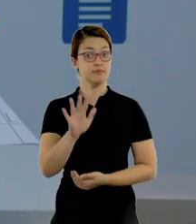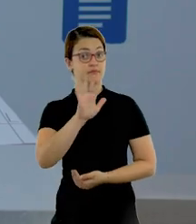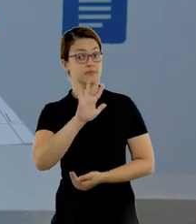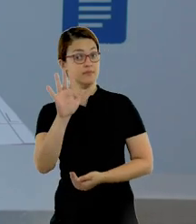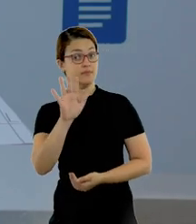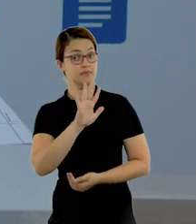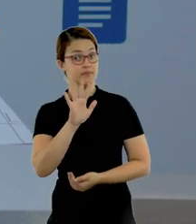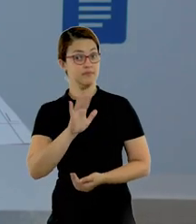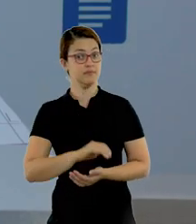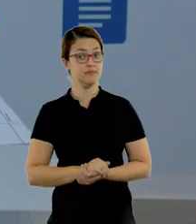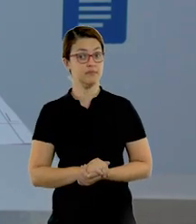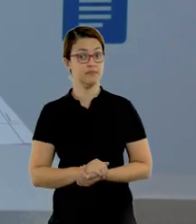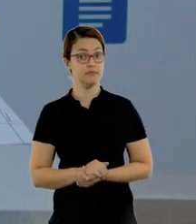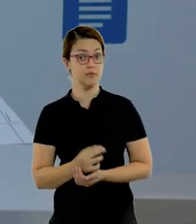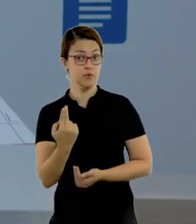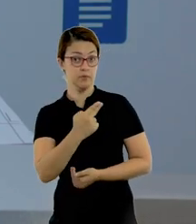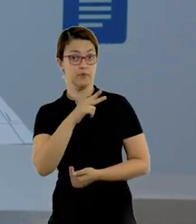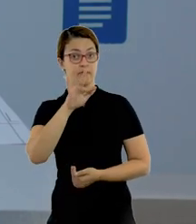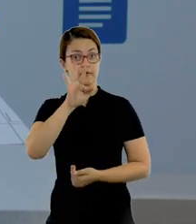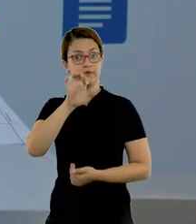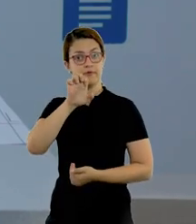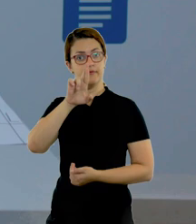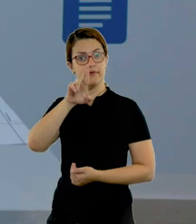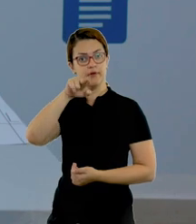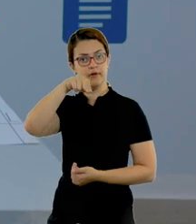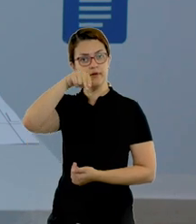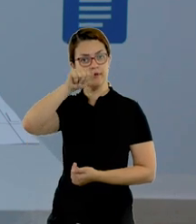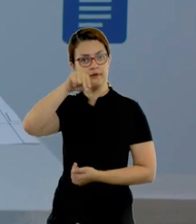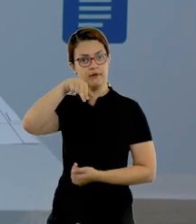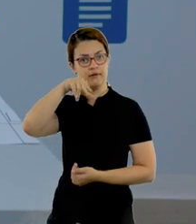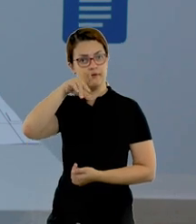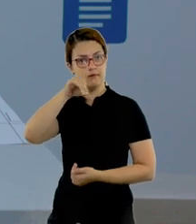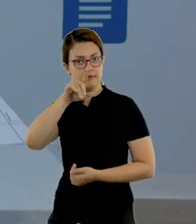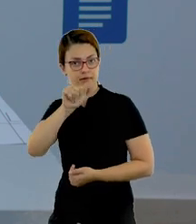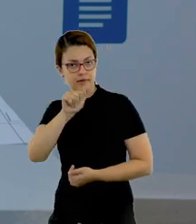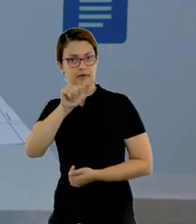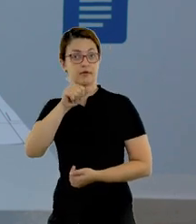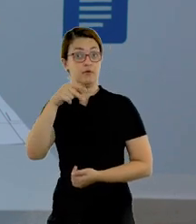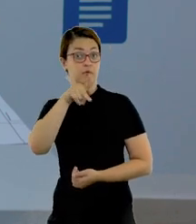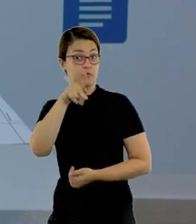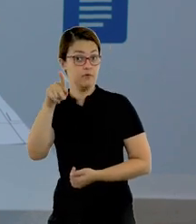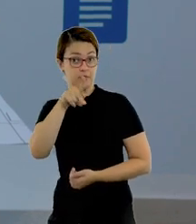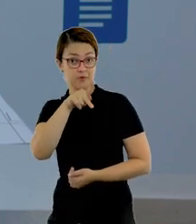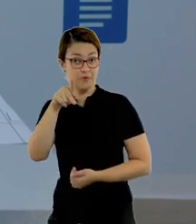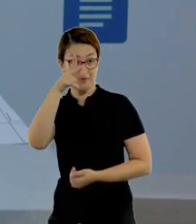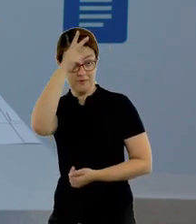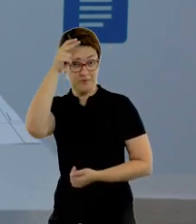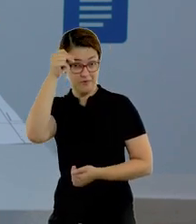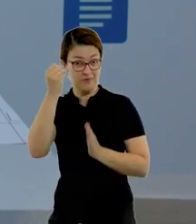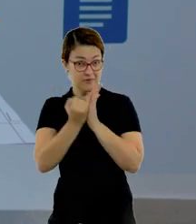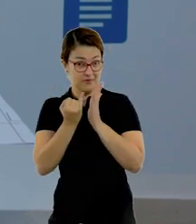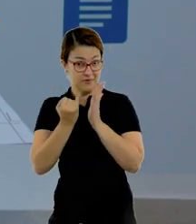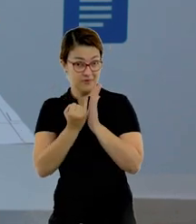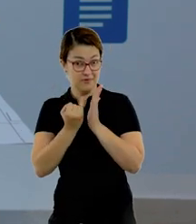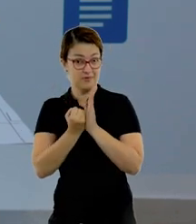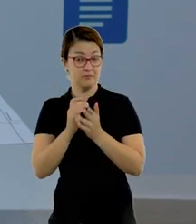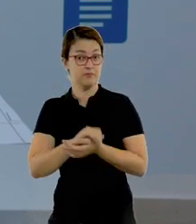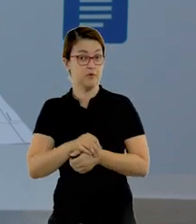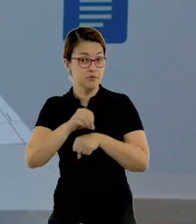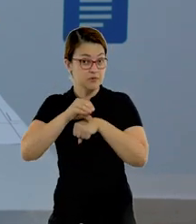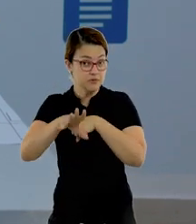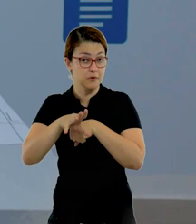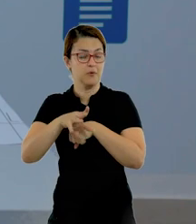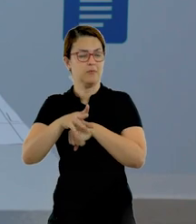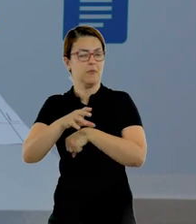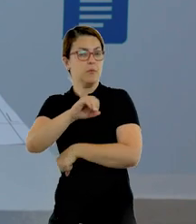Olá pessoal, meu nome é Fernanda, sou professora da rede municipal e hoje eu trago para vocês uma sugestão de atividades para o